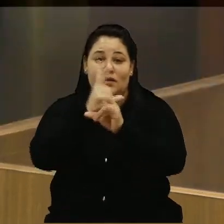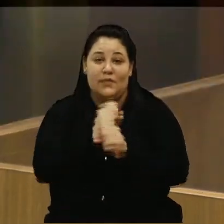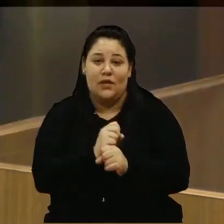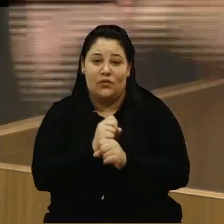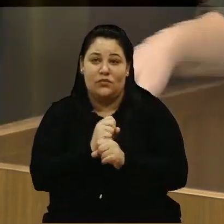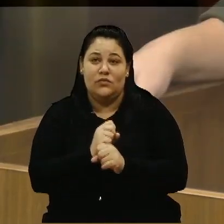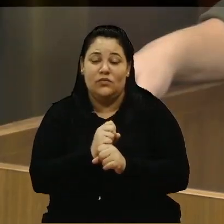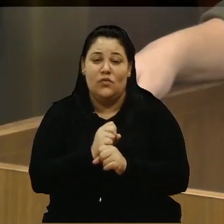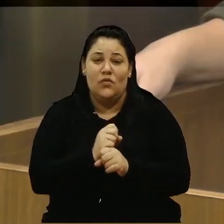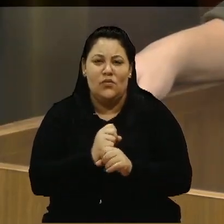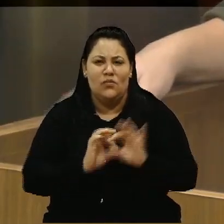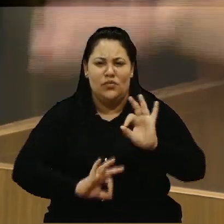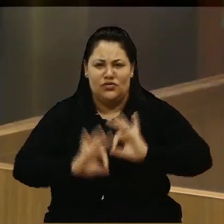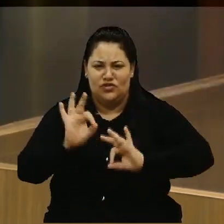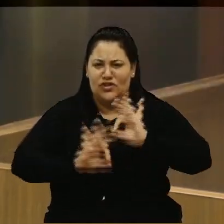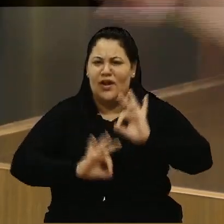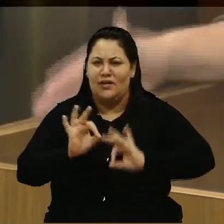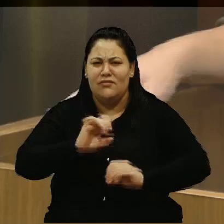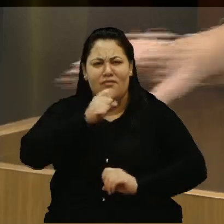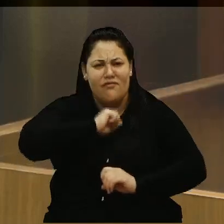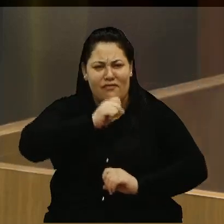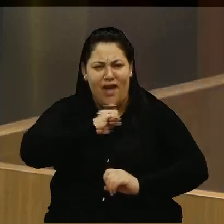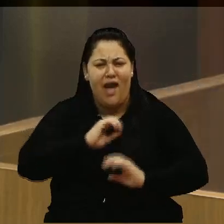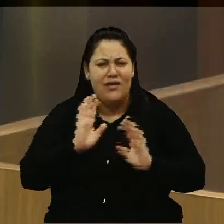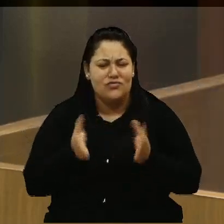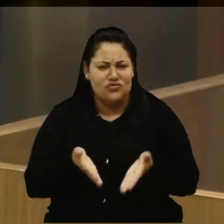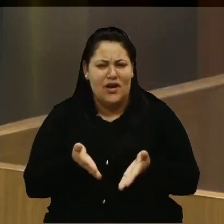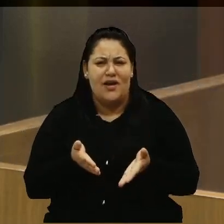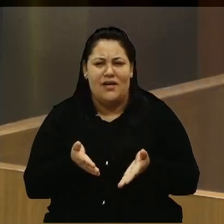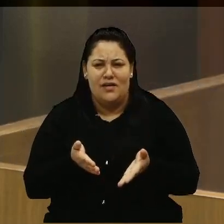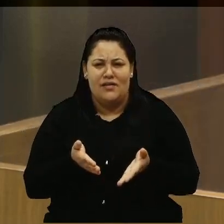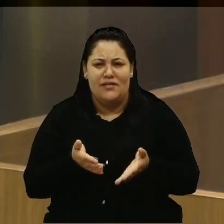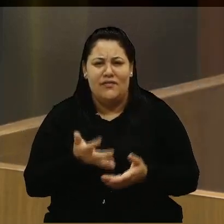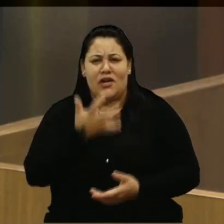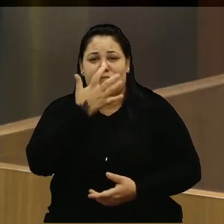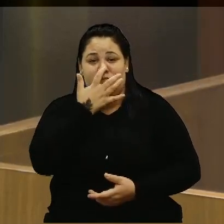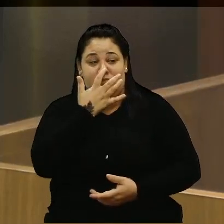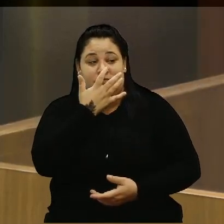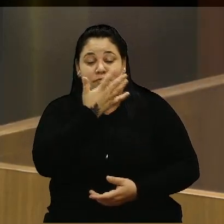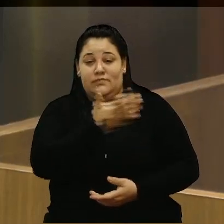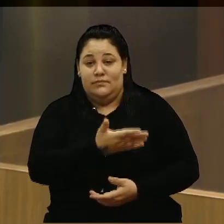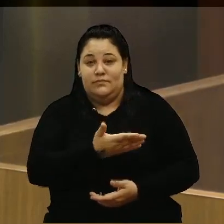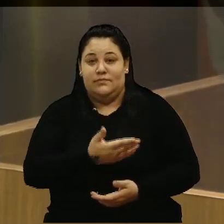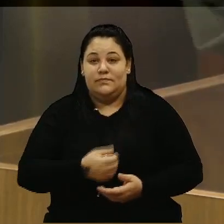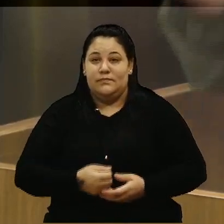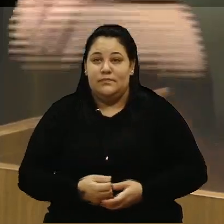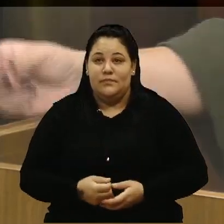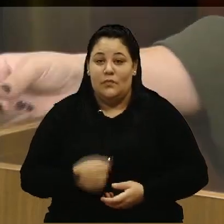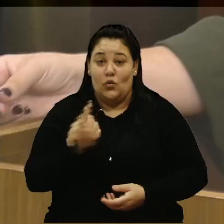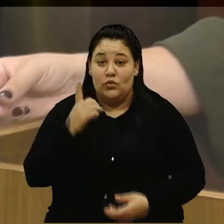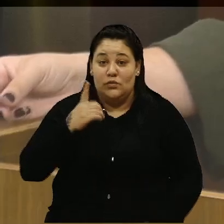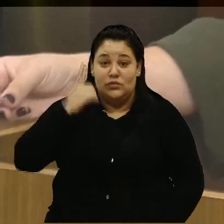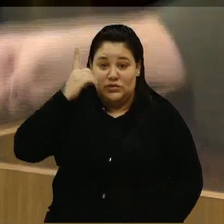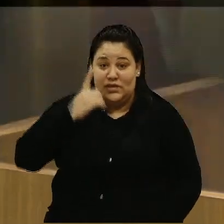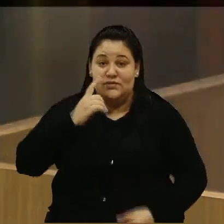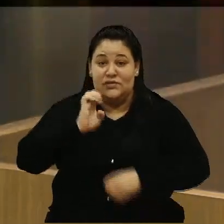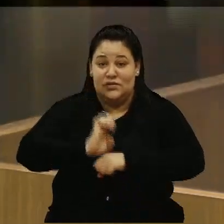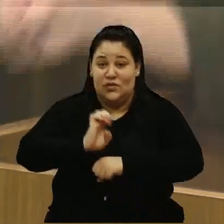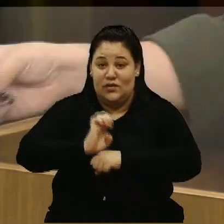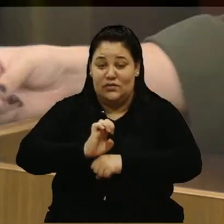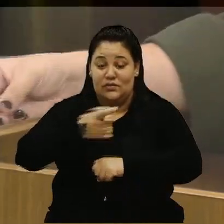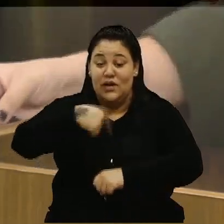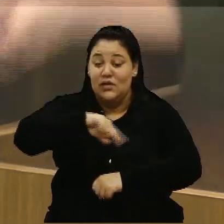Projeto antigo. Projeto antigo, que, pasmem, senhores, um deputado estadual da